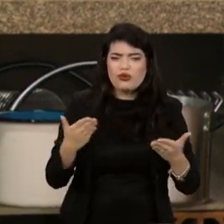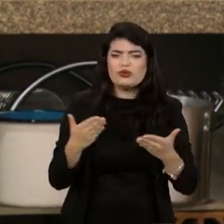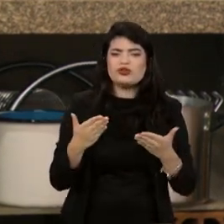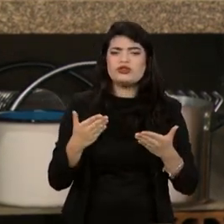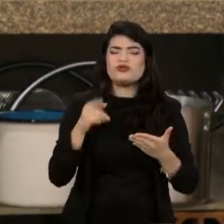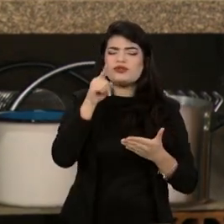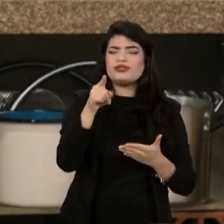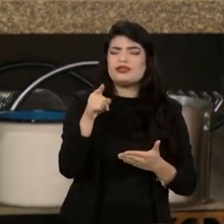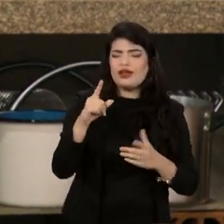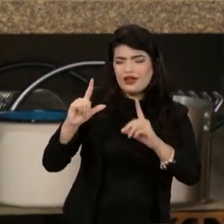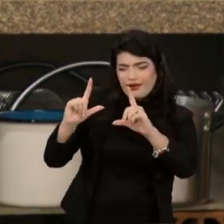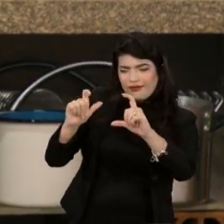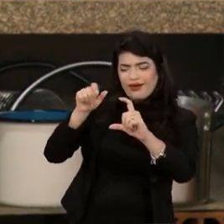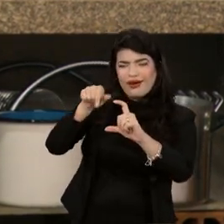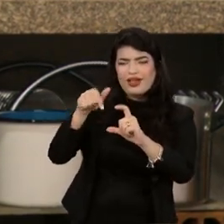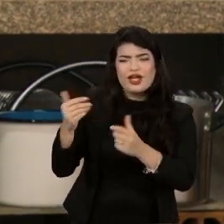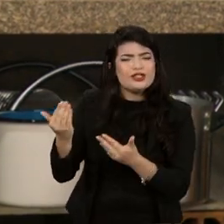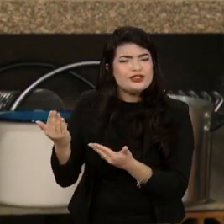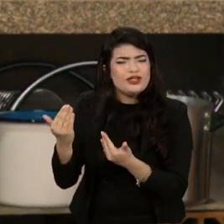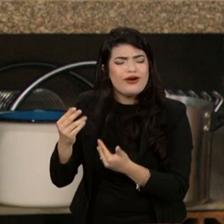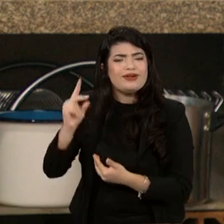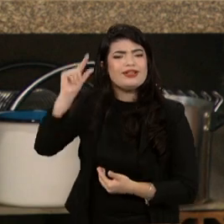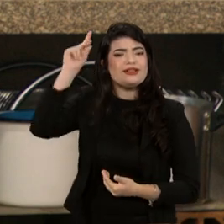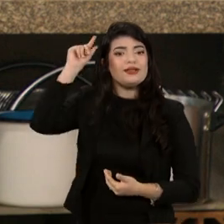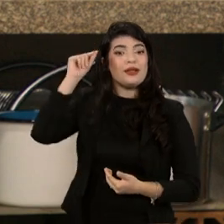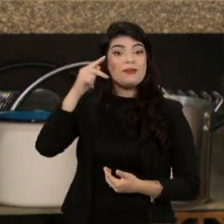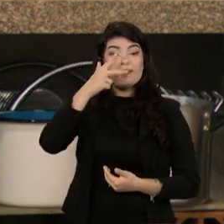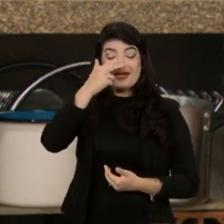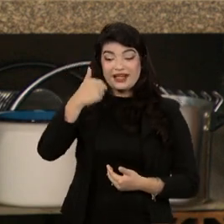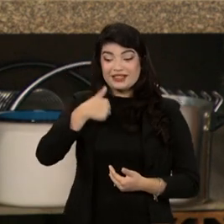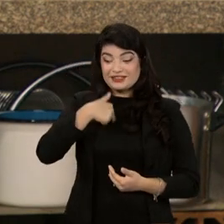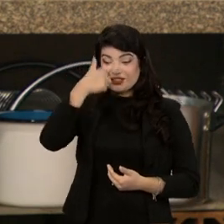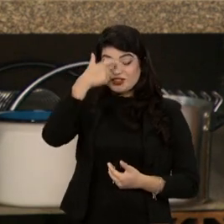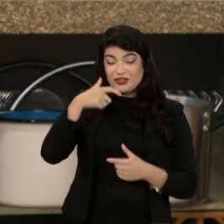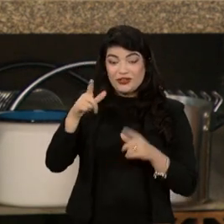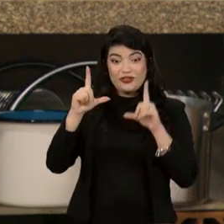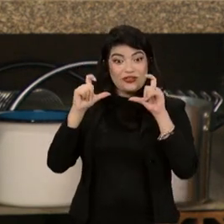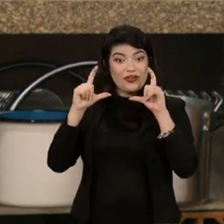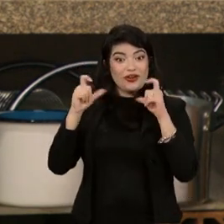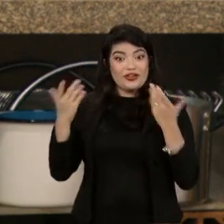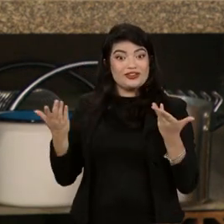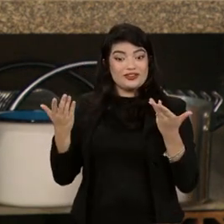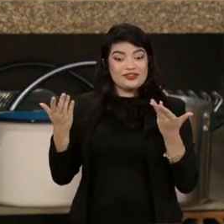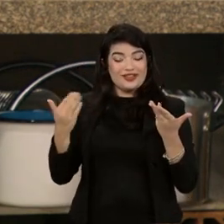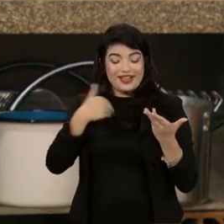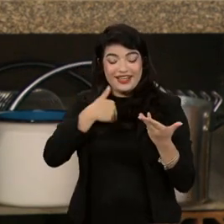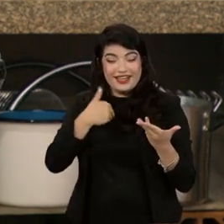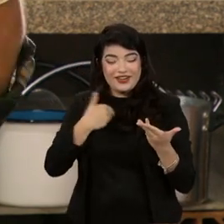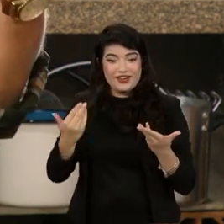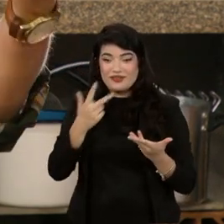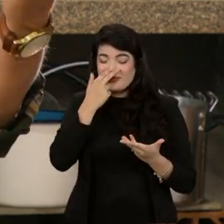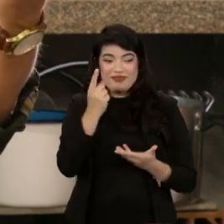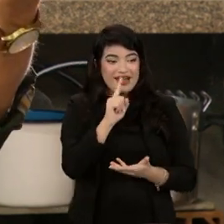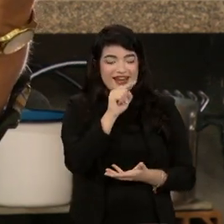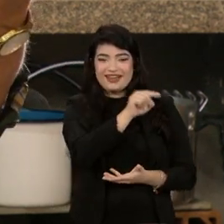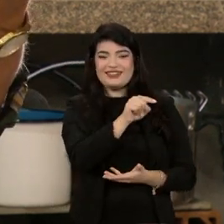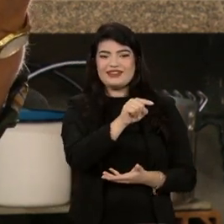moço, muito antigo, se parece mais comigo do que mesmo com você. Você já lembra